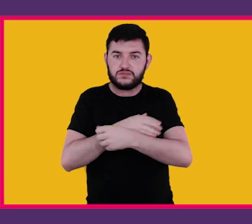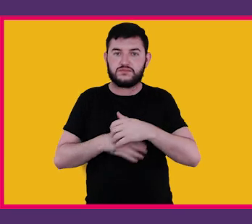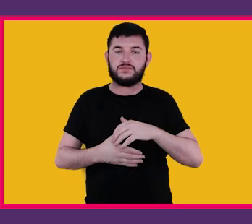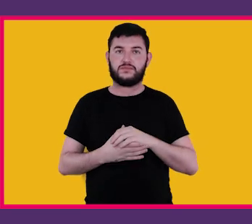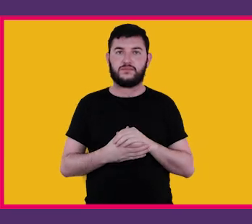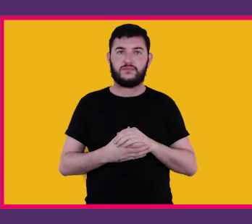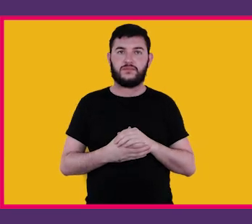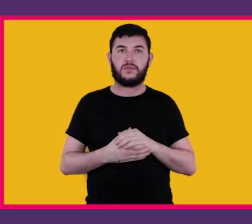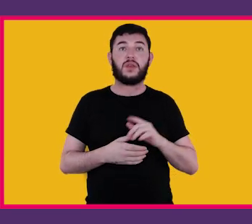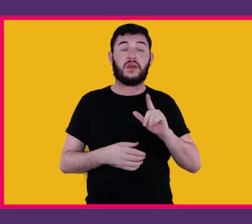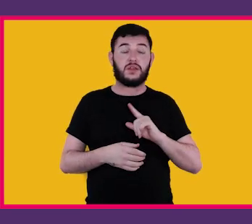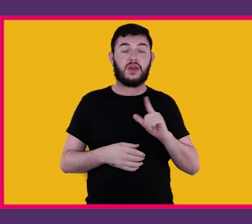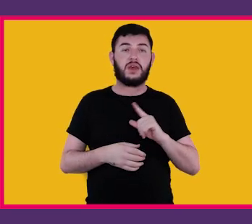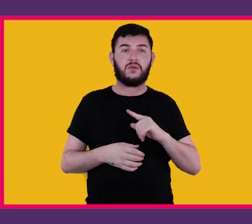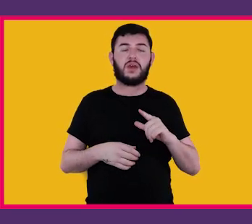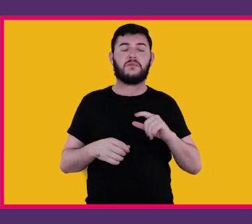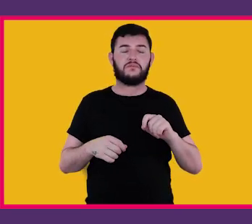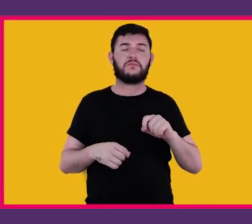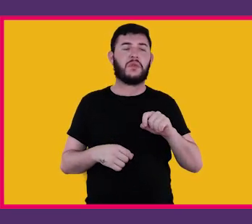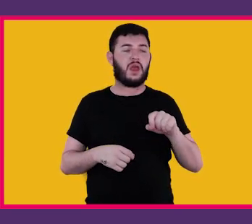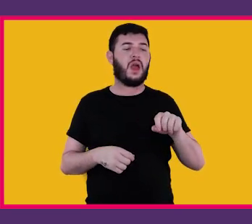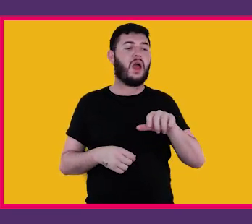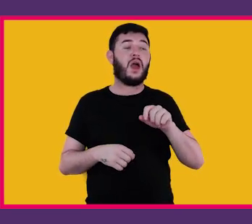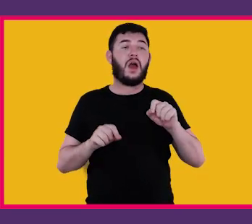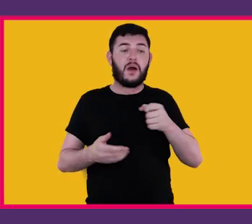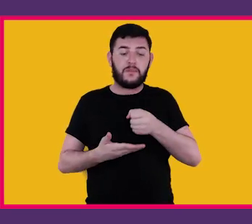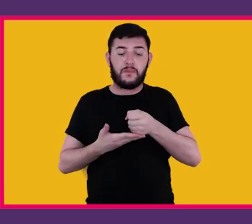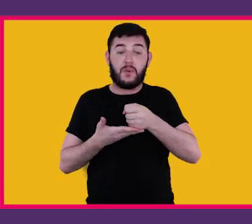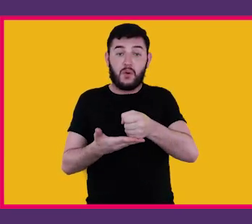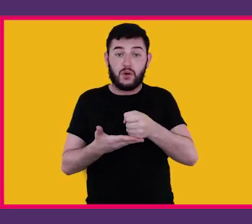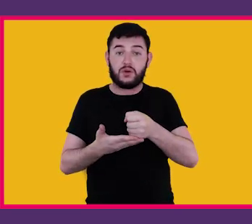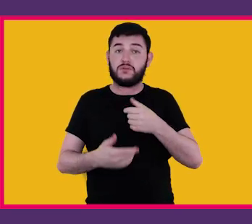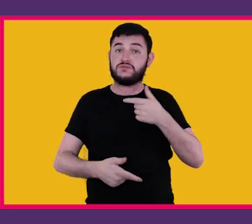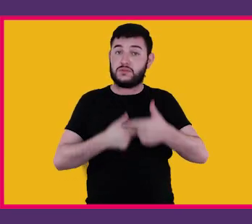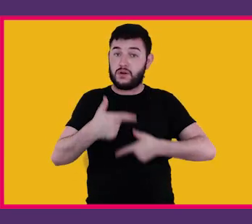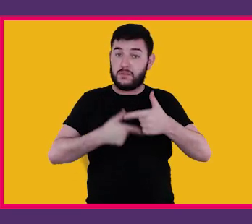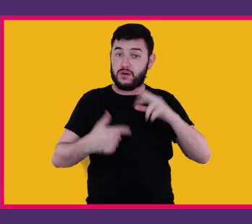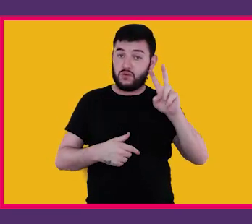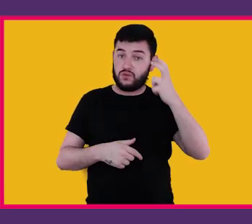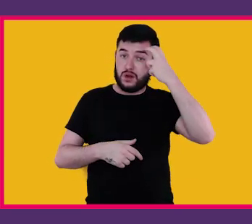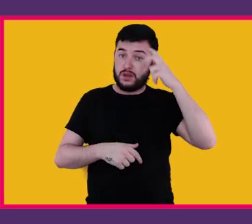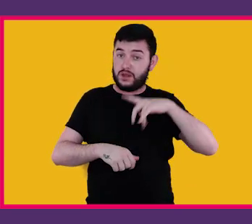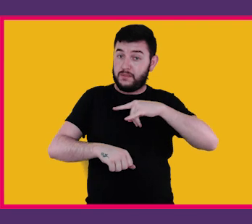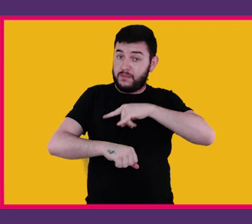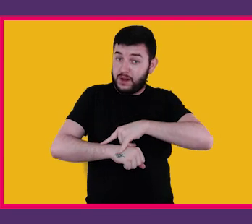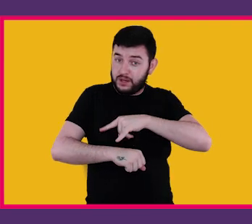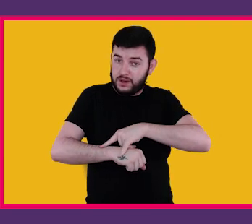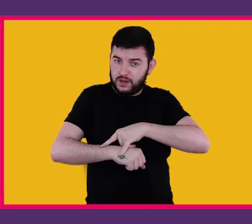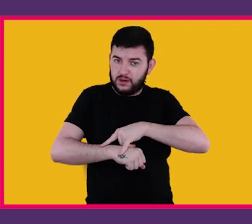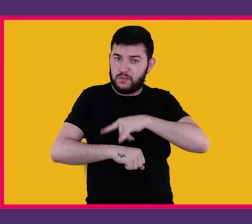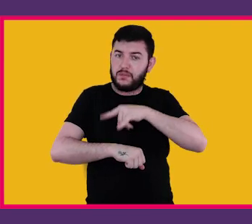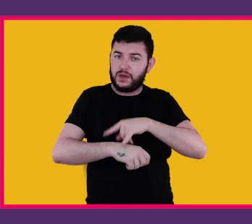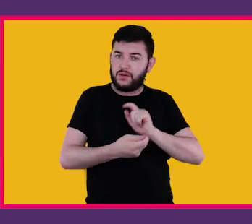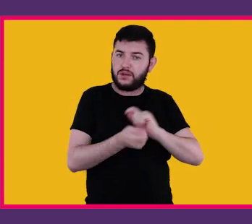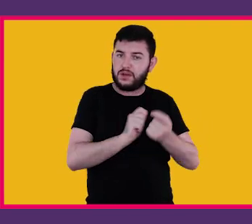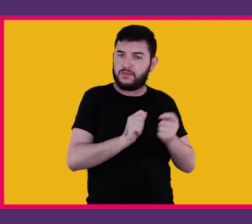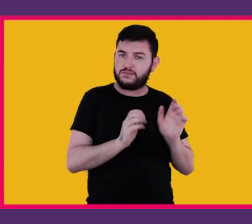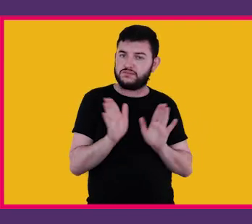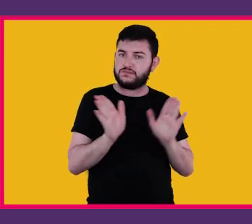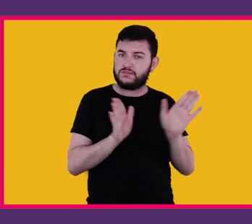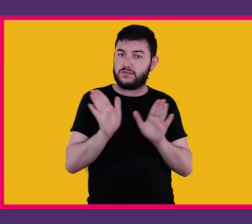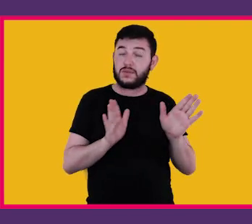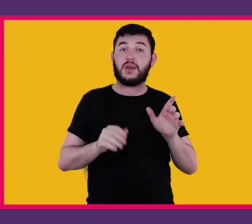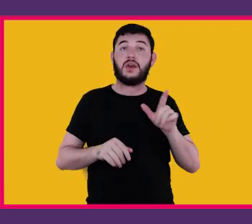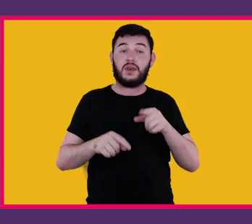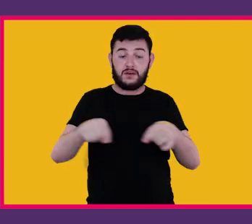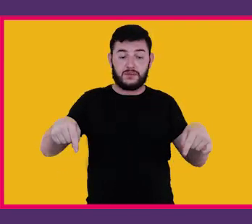acesso público, que são de apoio às atividades culturais, como banheiros coletivos, incluindo os banheiros com acessibilidade universal, e uma copa cantina coletiva,